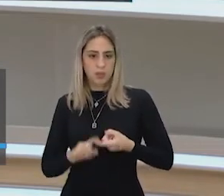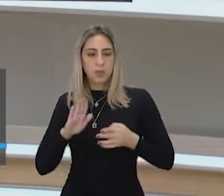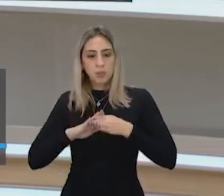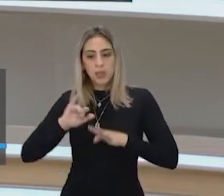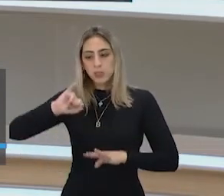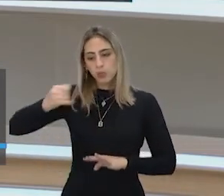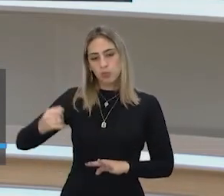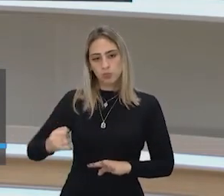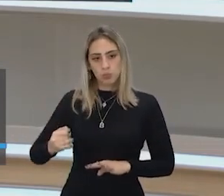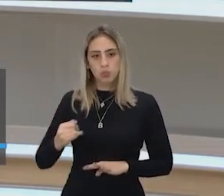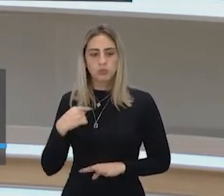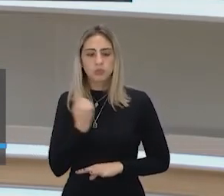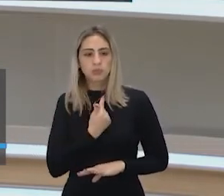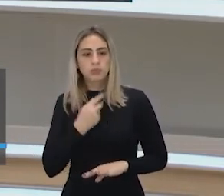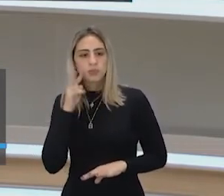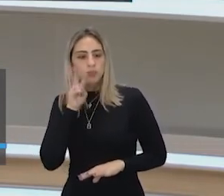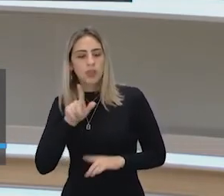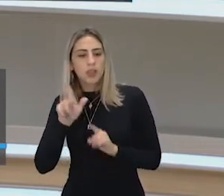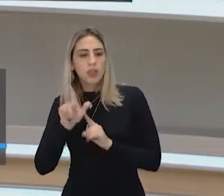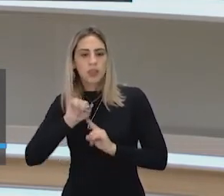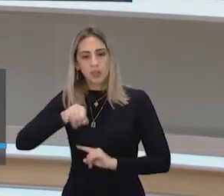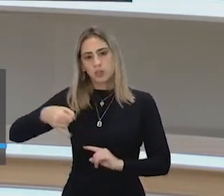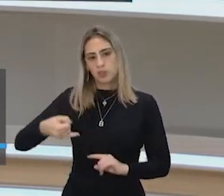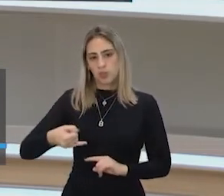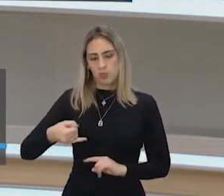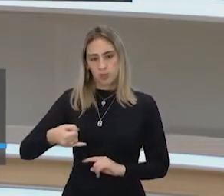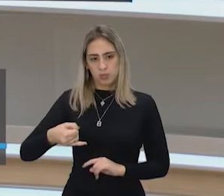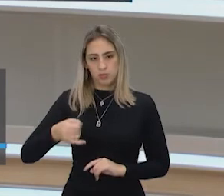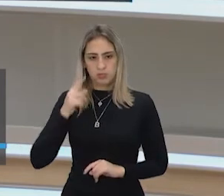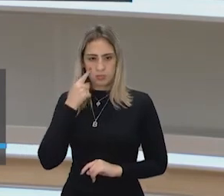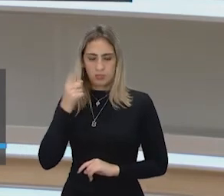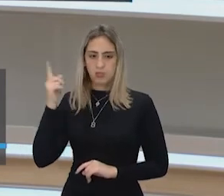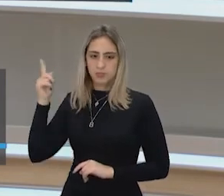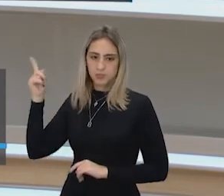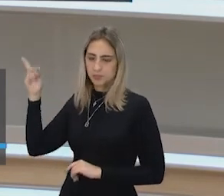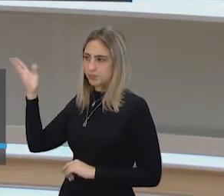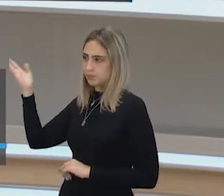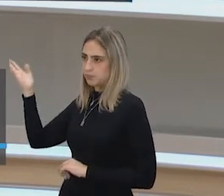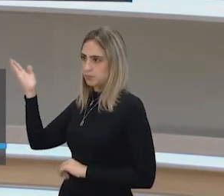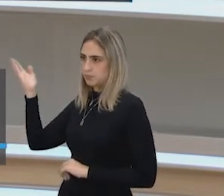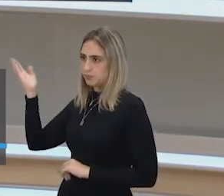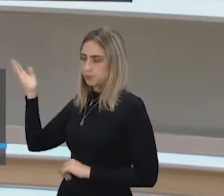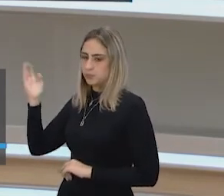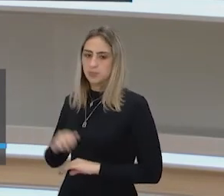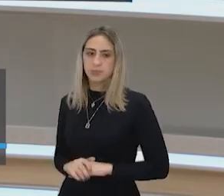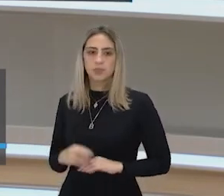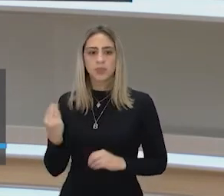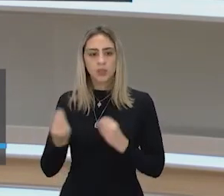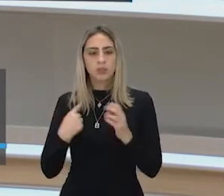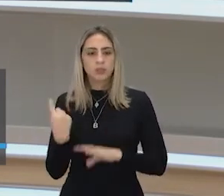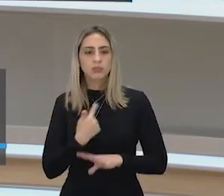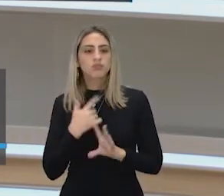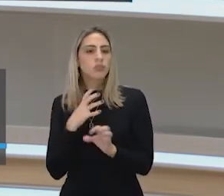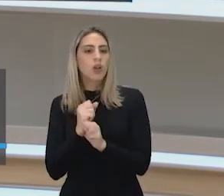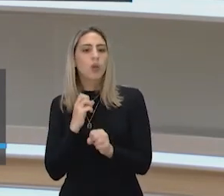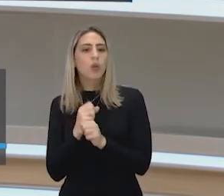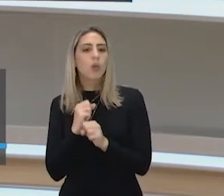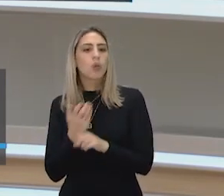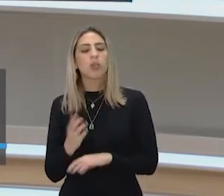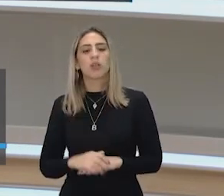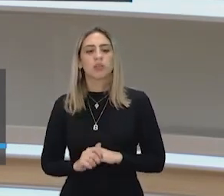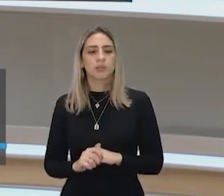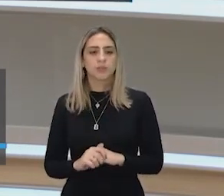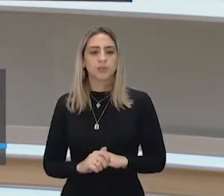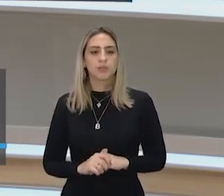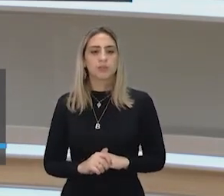mais os juros que a gente vai chamar da letra J. Só que estes juros a gente tem que calcular, né? Como que a gente calcula esse acréscimo? A gente